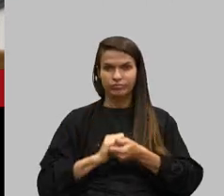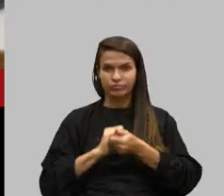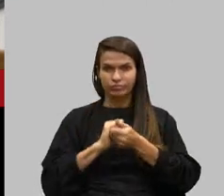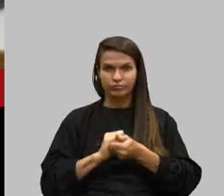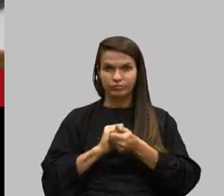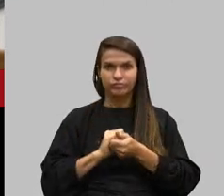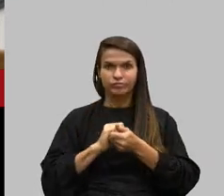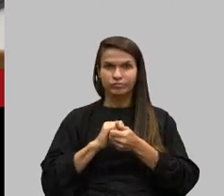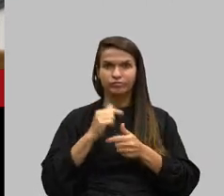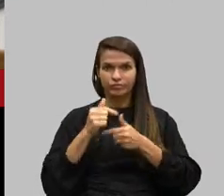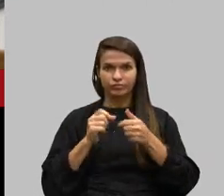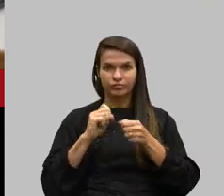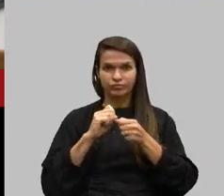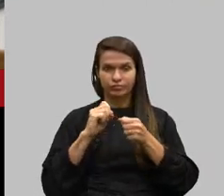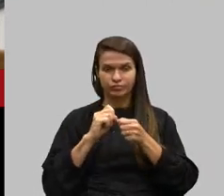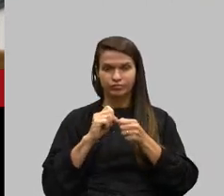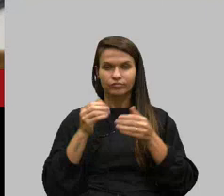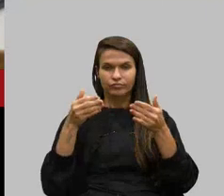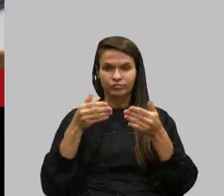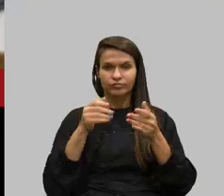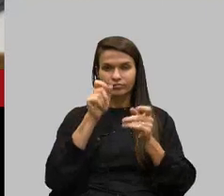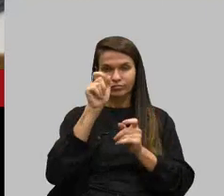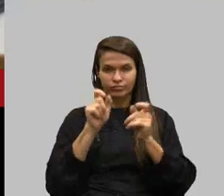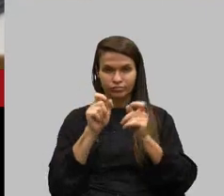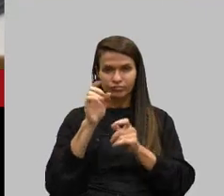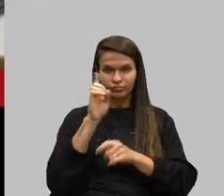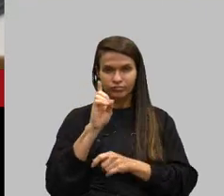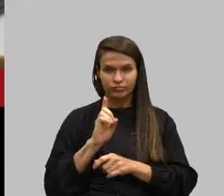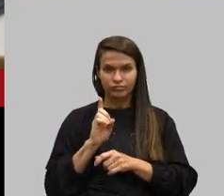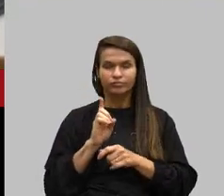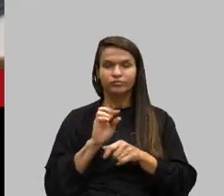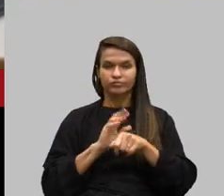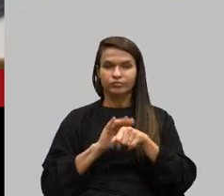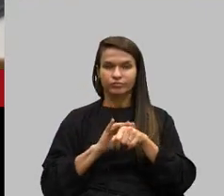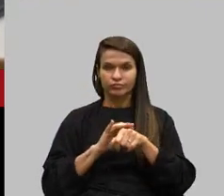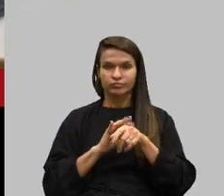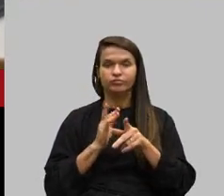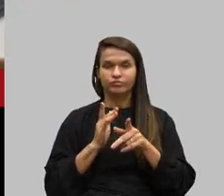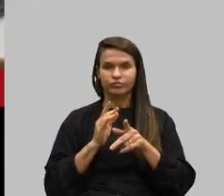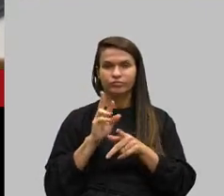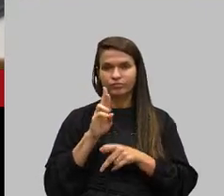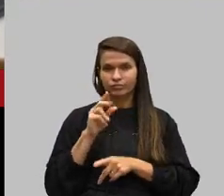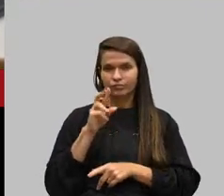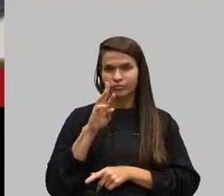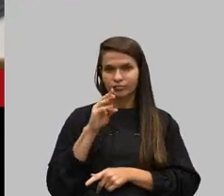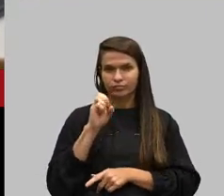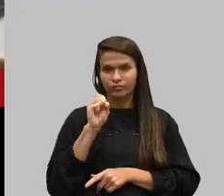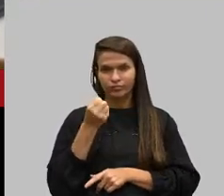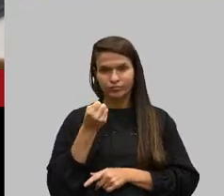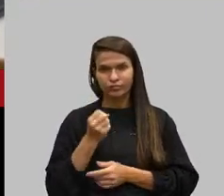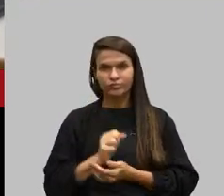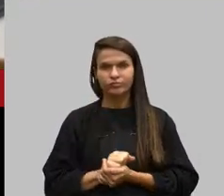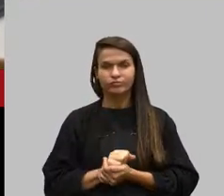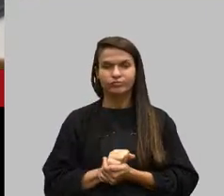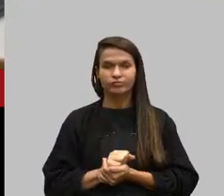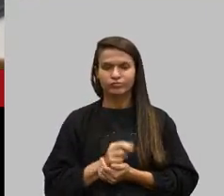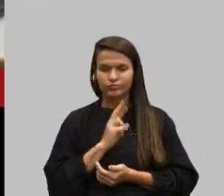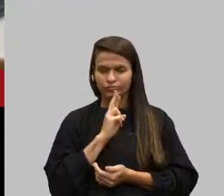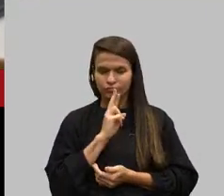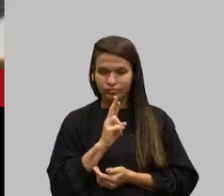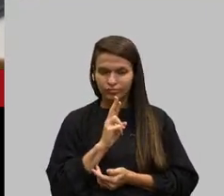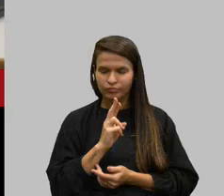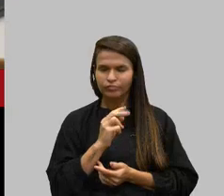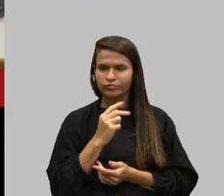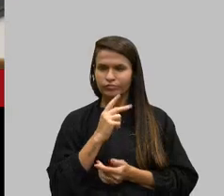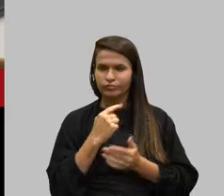feito em relação às pessoas com deficiência e doenças raras eu vou responder objetivamente à pergunta de vossa excelência mas antes não